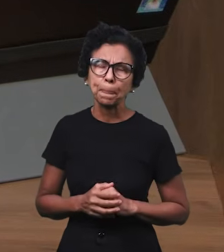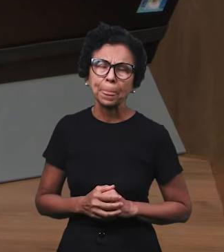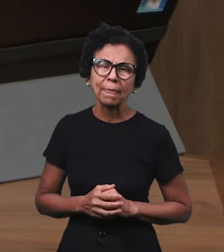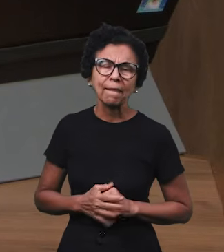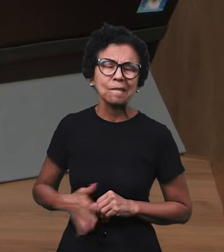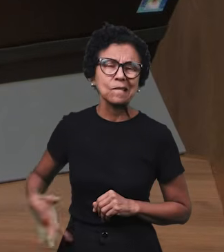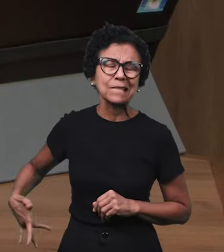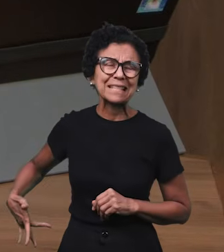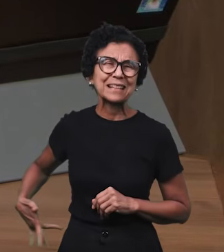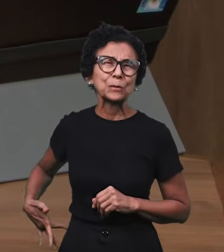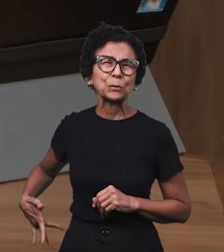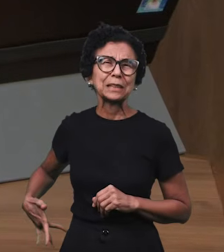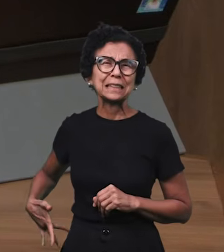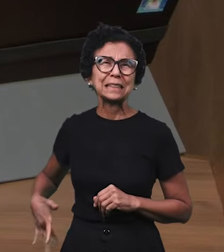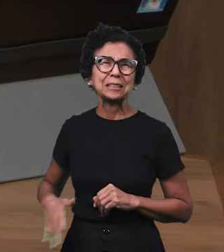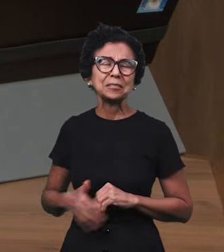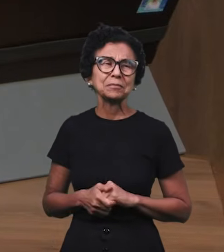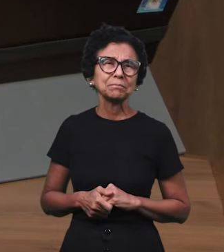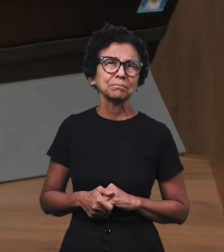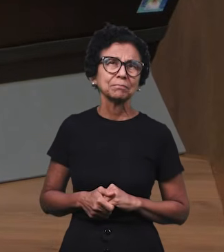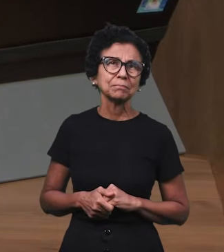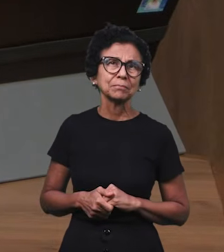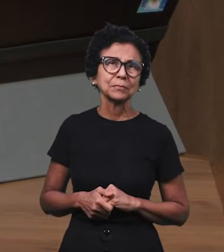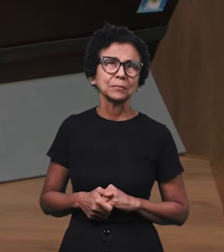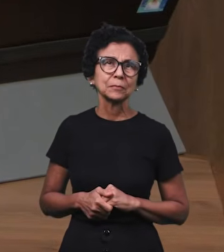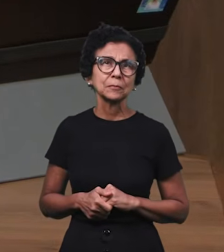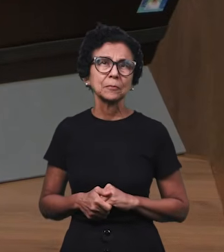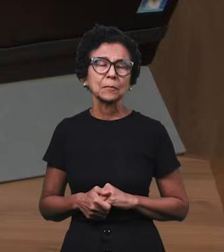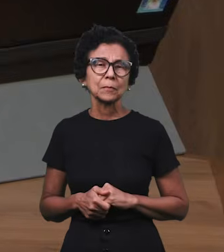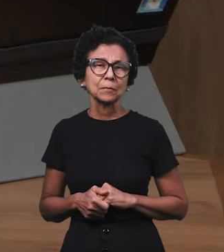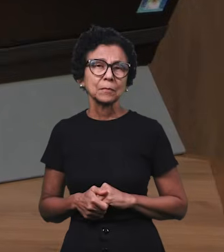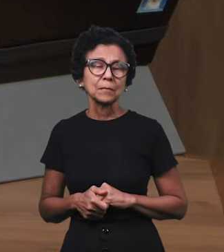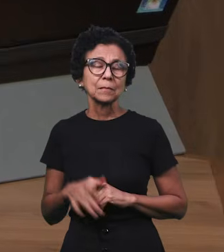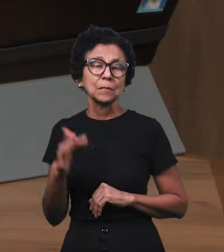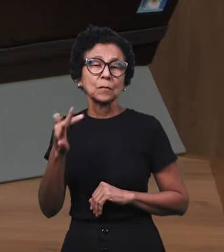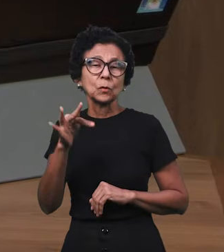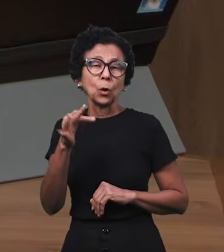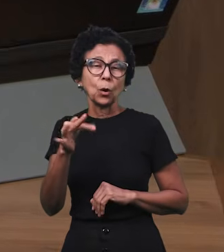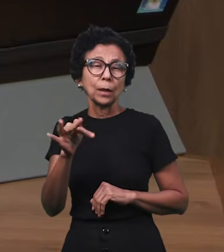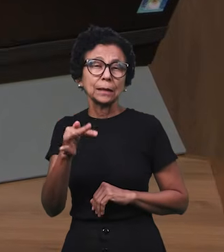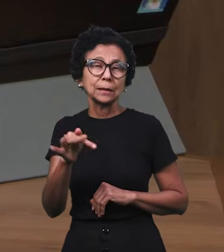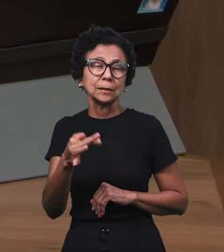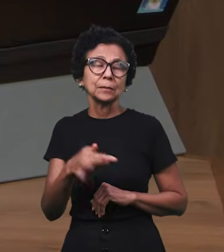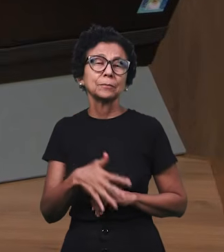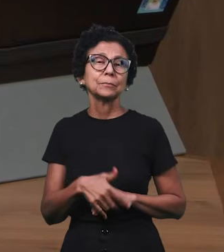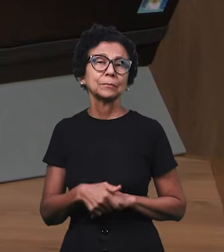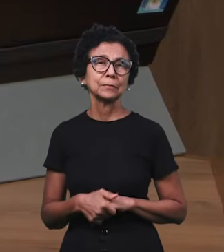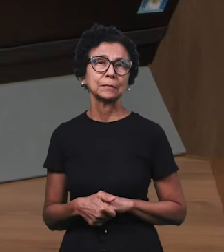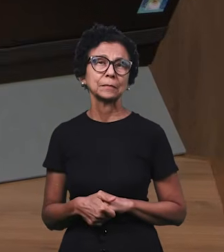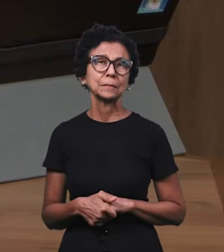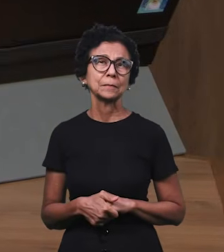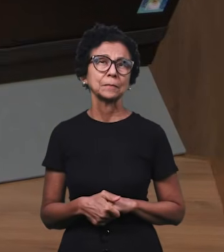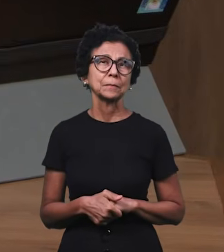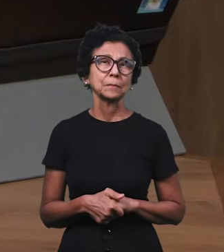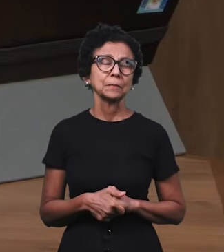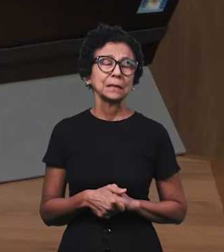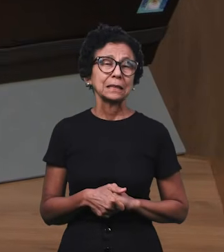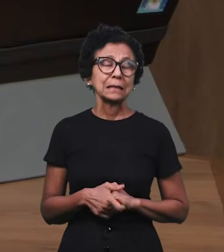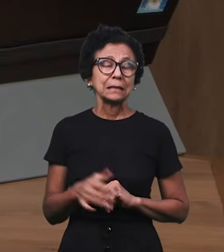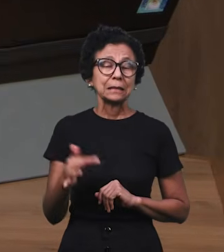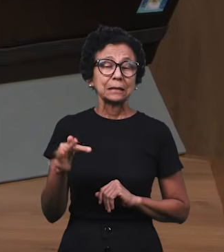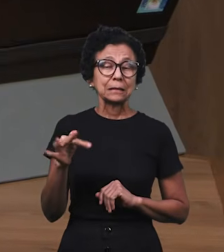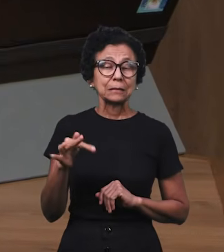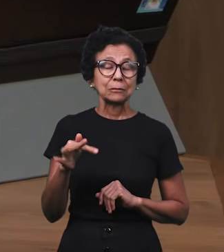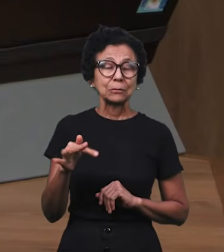não estão relacionados à saúde. Estão relacionados à dor. É o que a gente chama